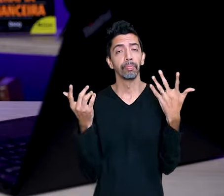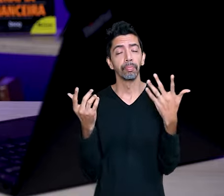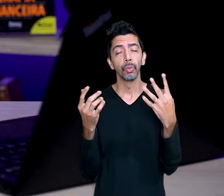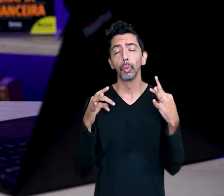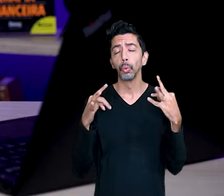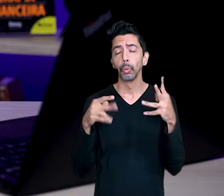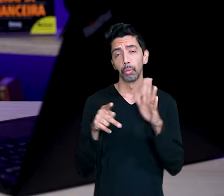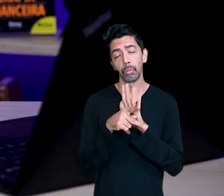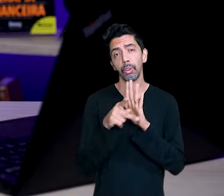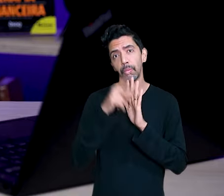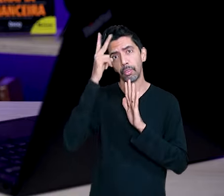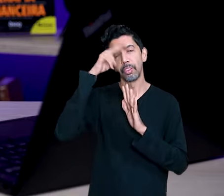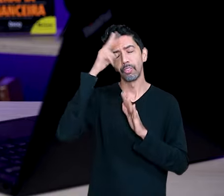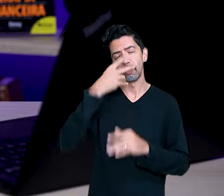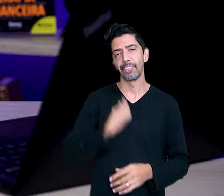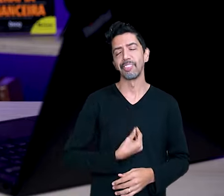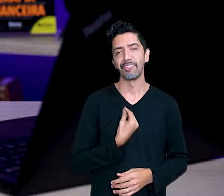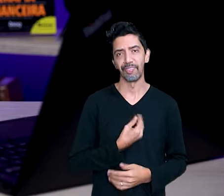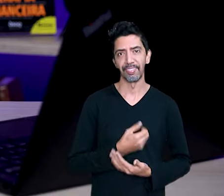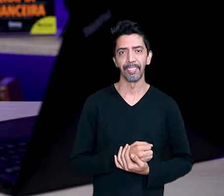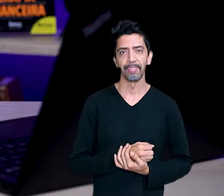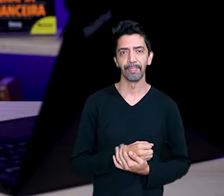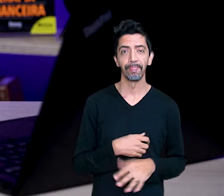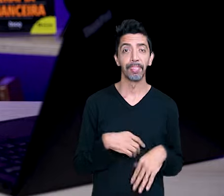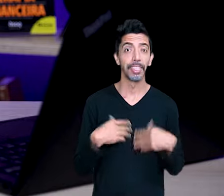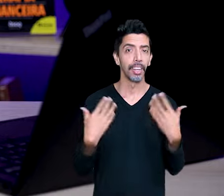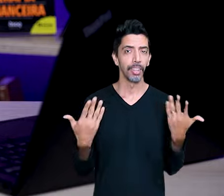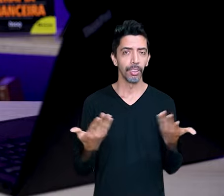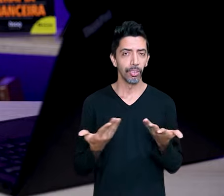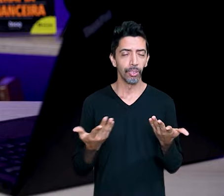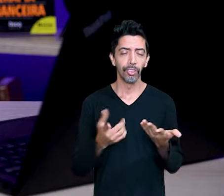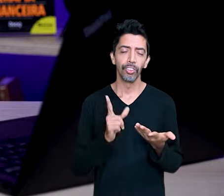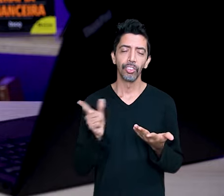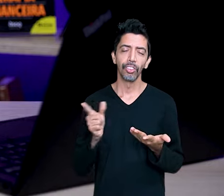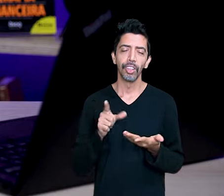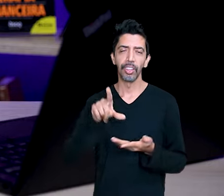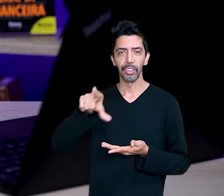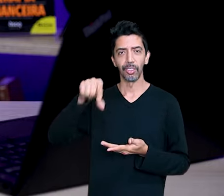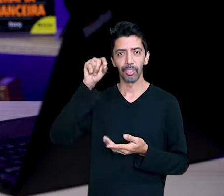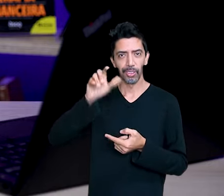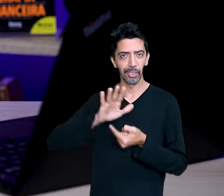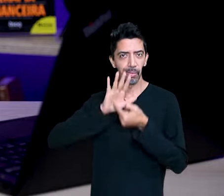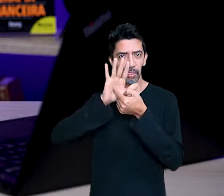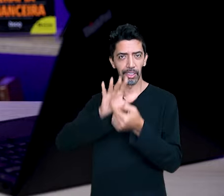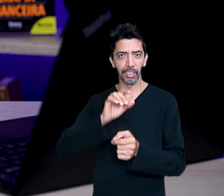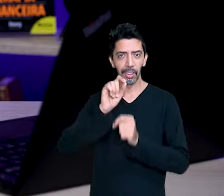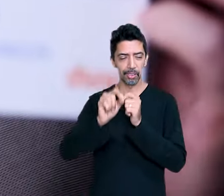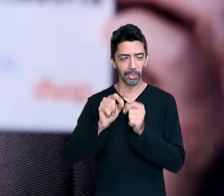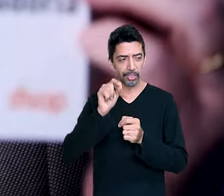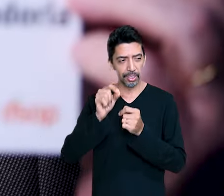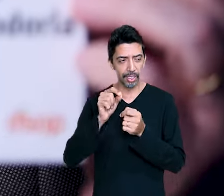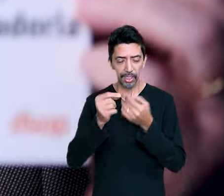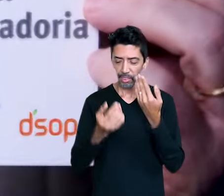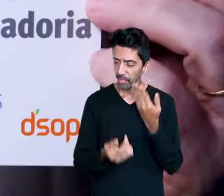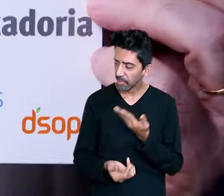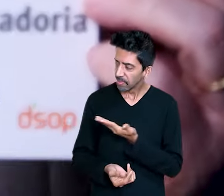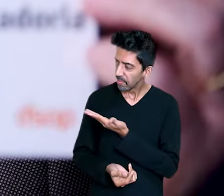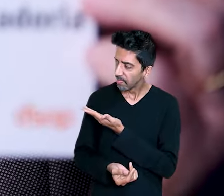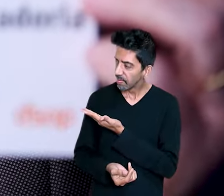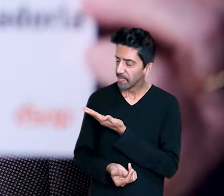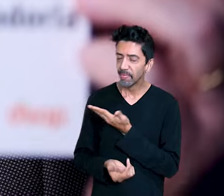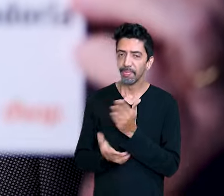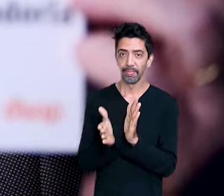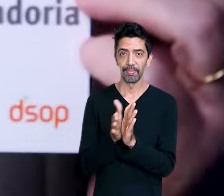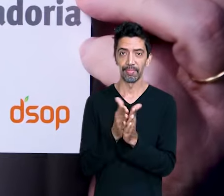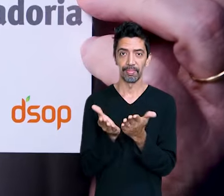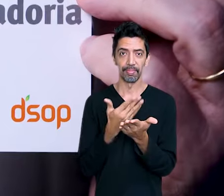isso, eu trago para mim aqui uma obra muito importante, que é Como Garantir a